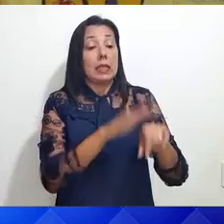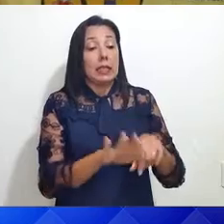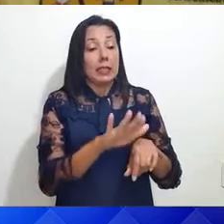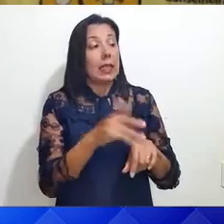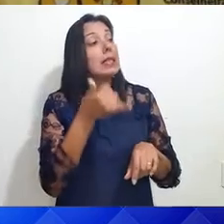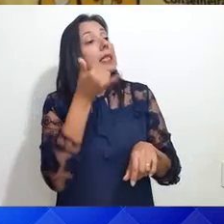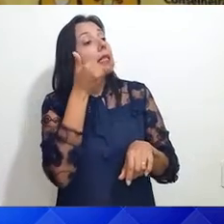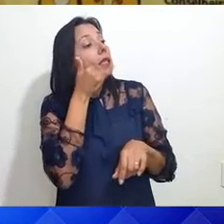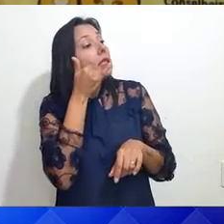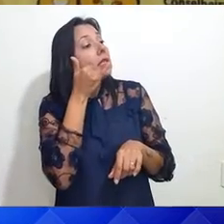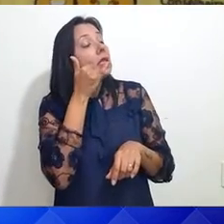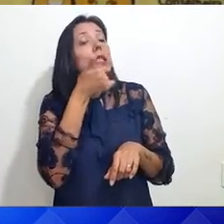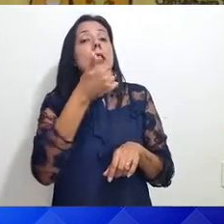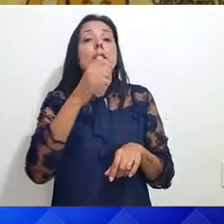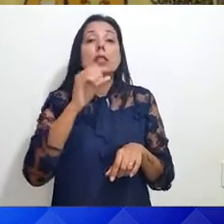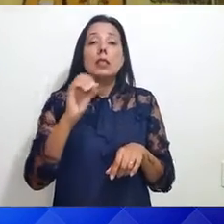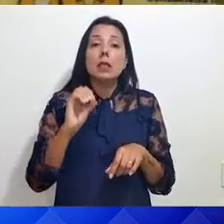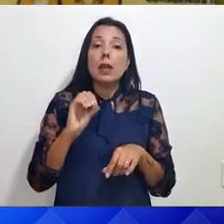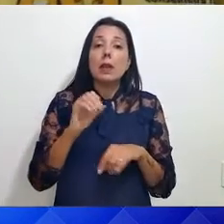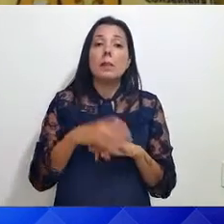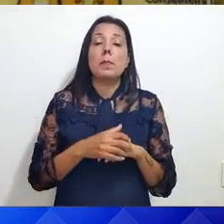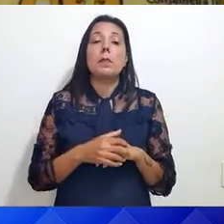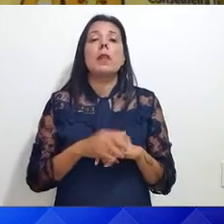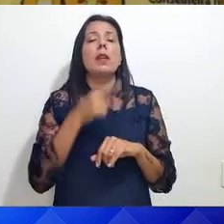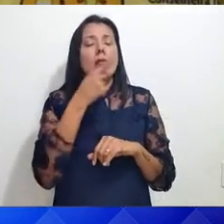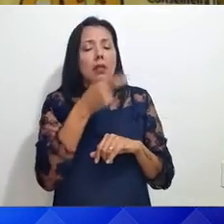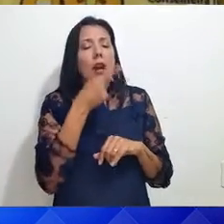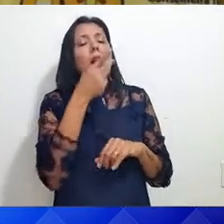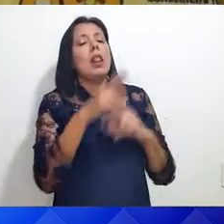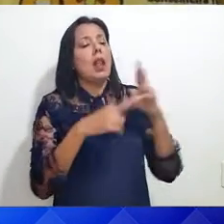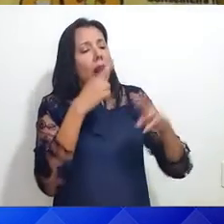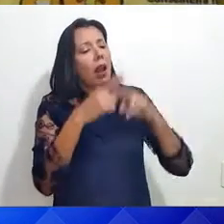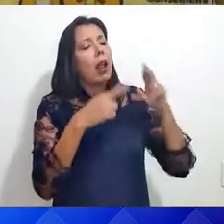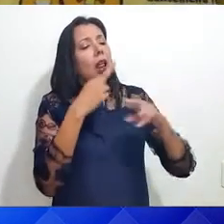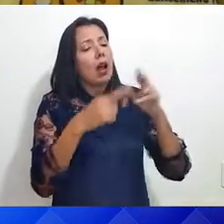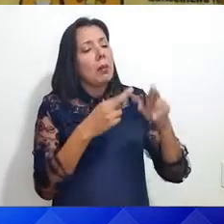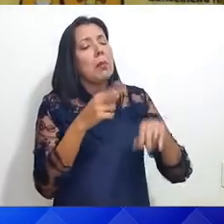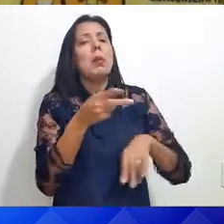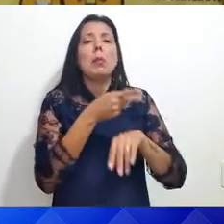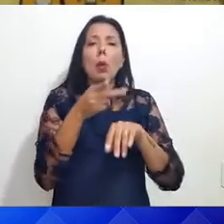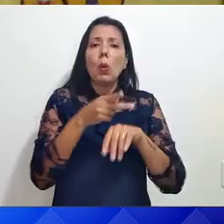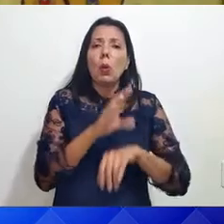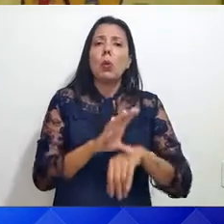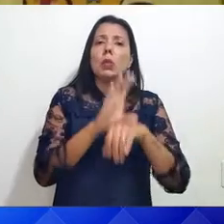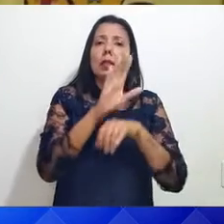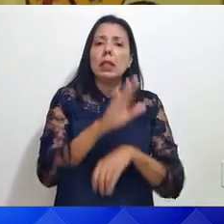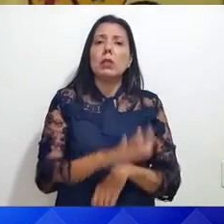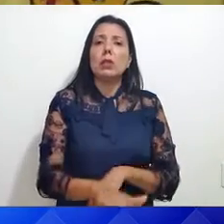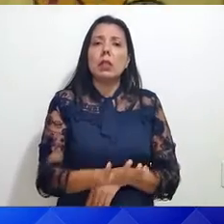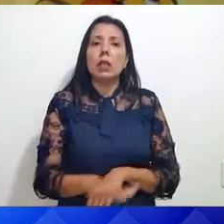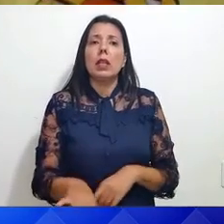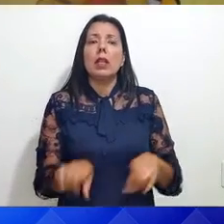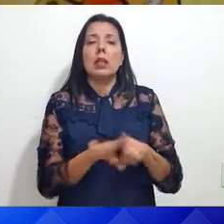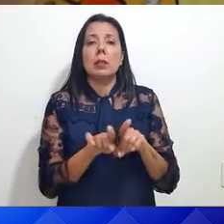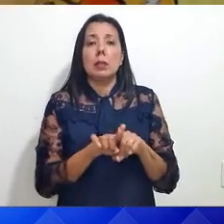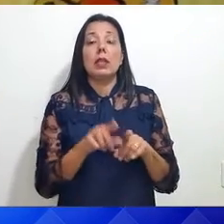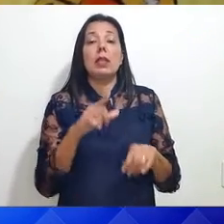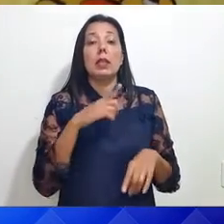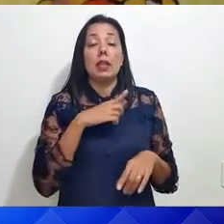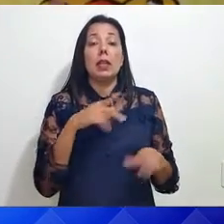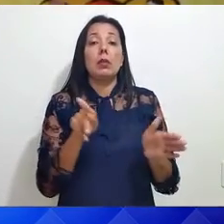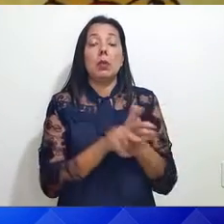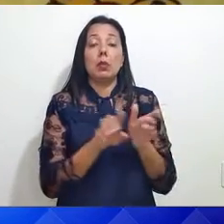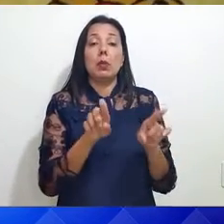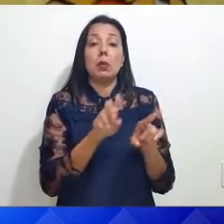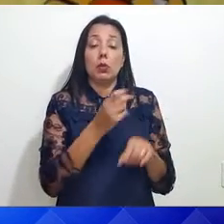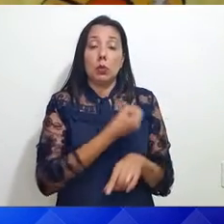trabalhar em rede e fazer o melhor pela nossa infância. Porque a gente não pode deixar só como chavão. Criança não é o futuro do mundo, como todo mundo disse.